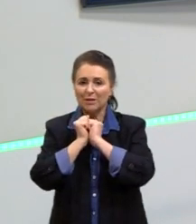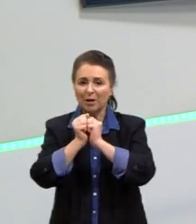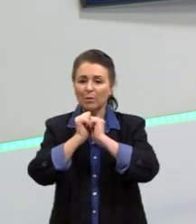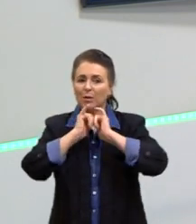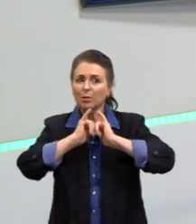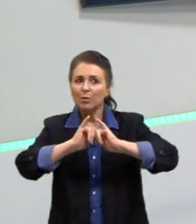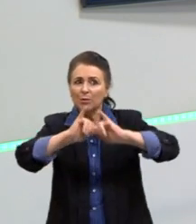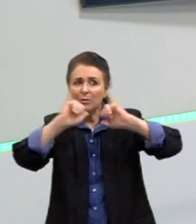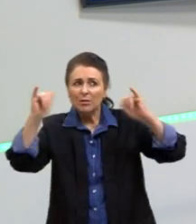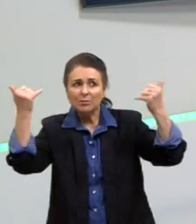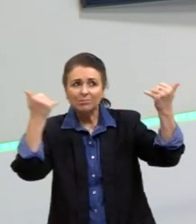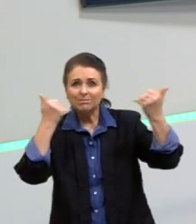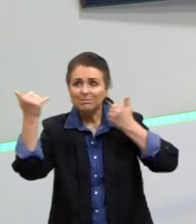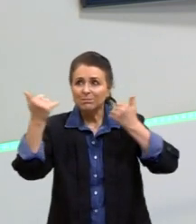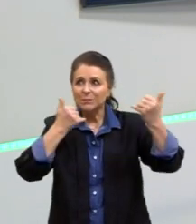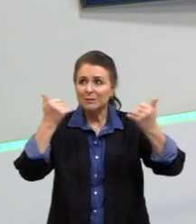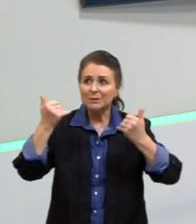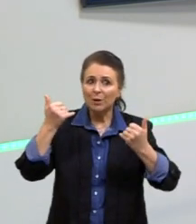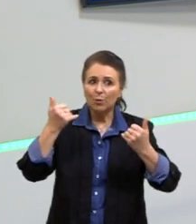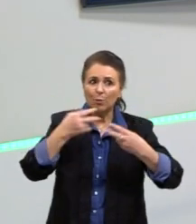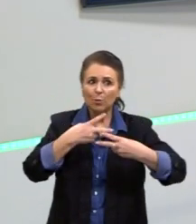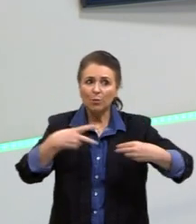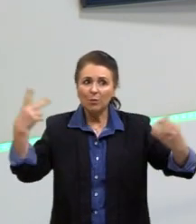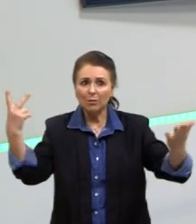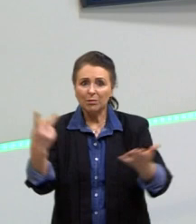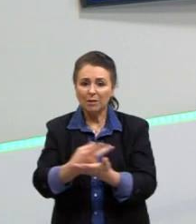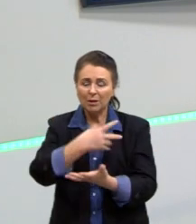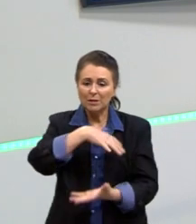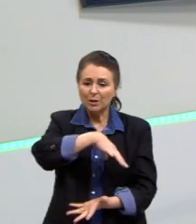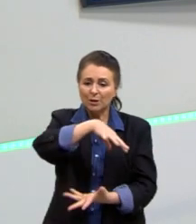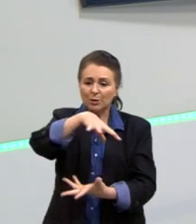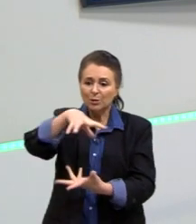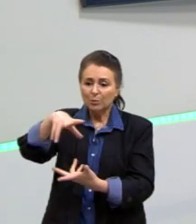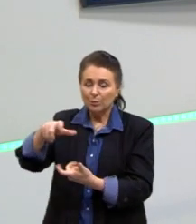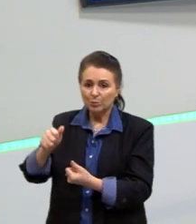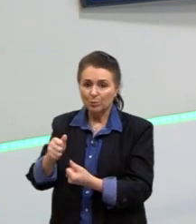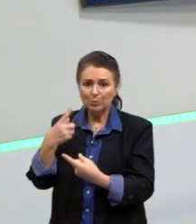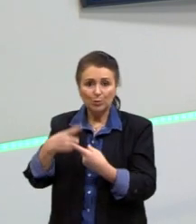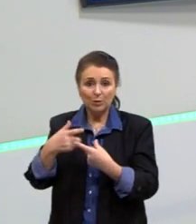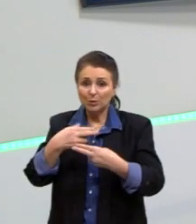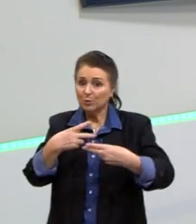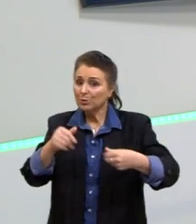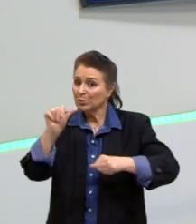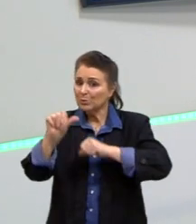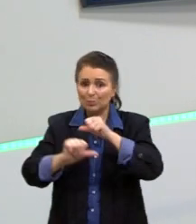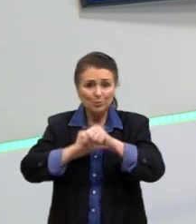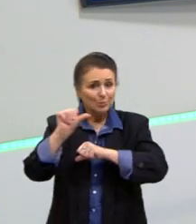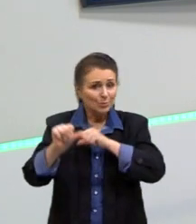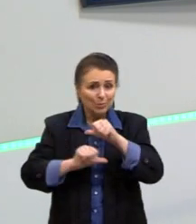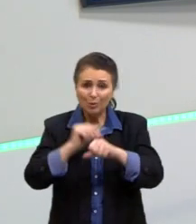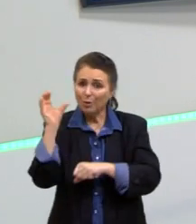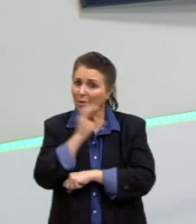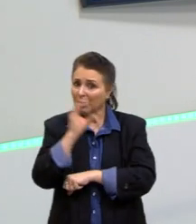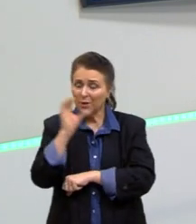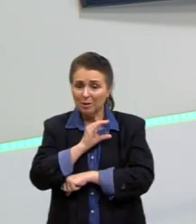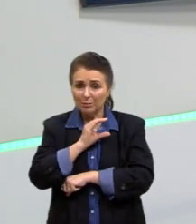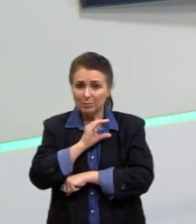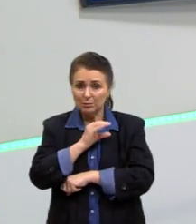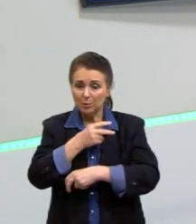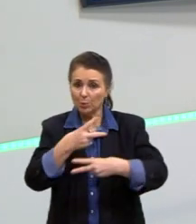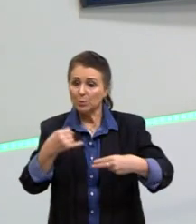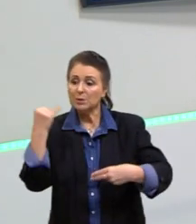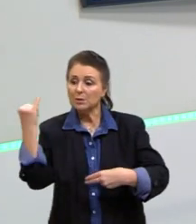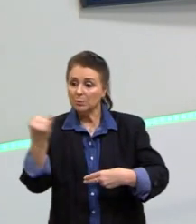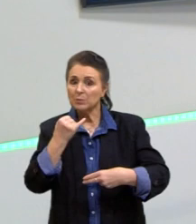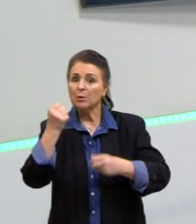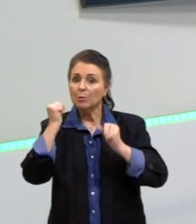está acontecendo no mundo. A gente vive um mundo que muda muito rápido e que coisas grandes podem acontecer lá